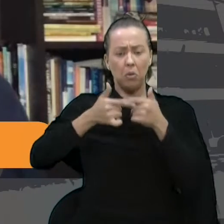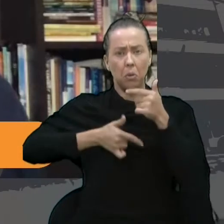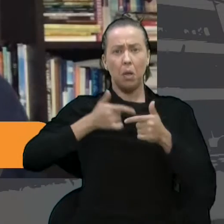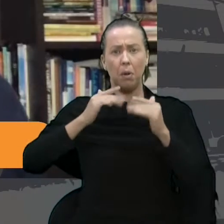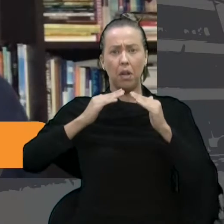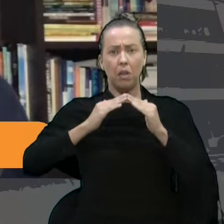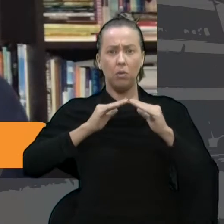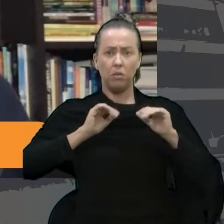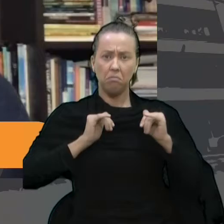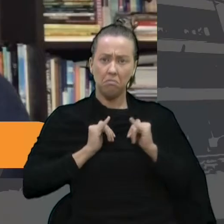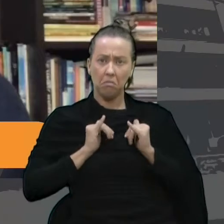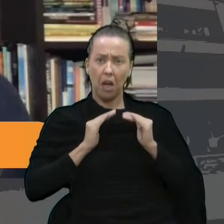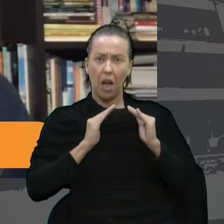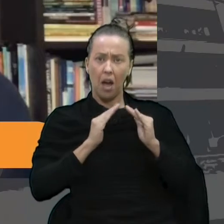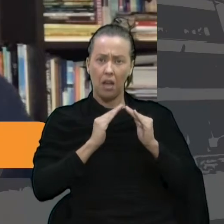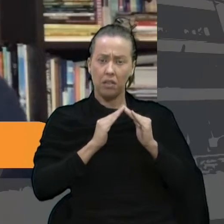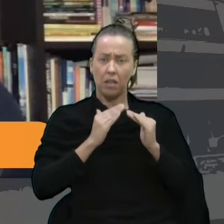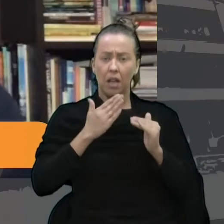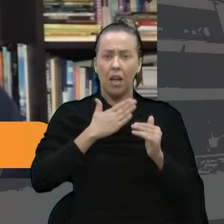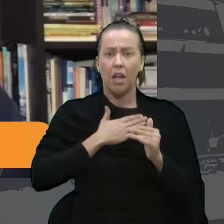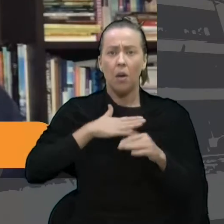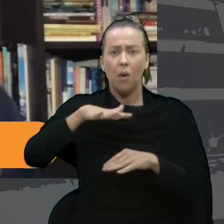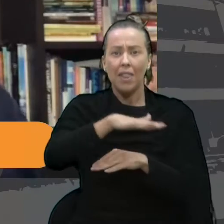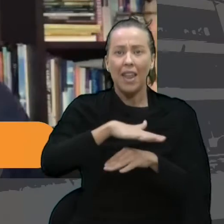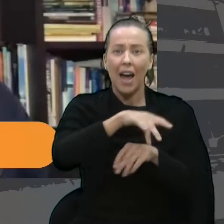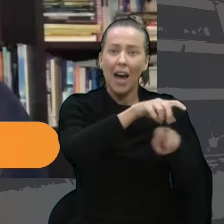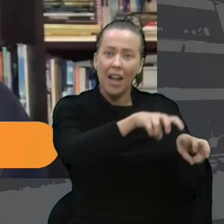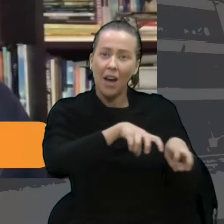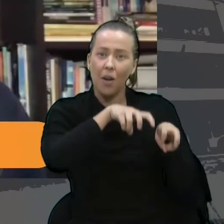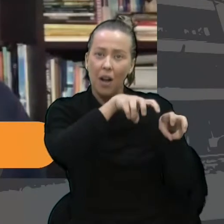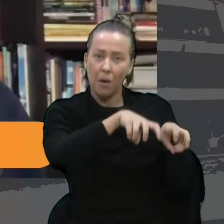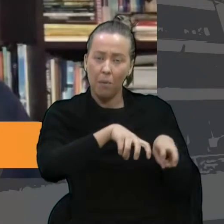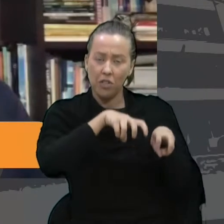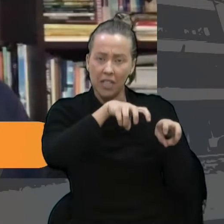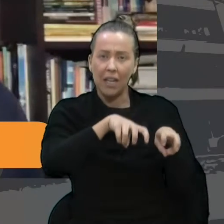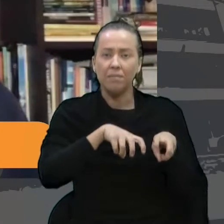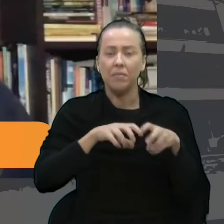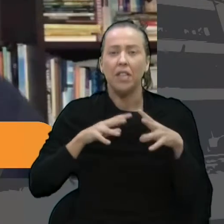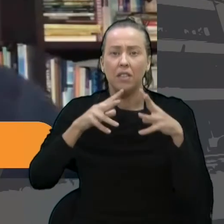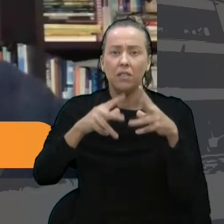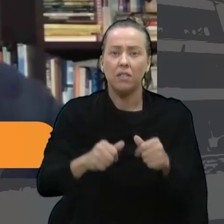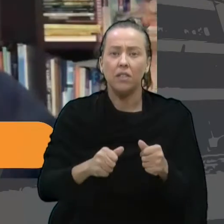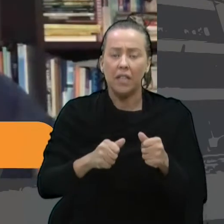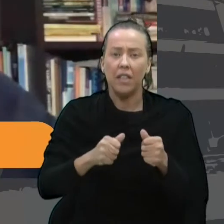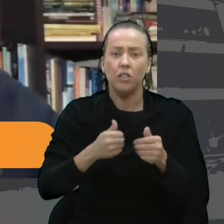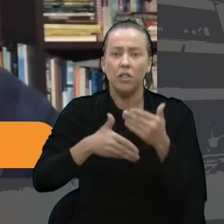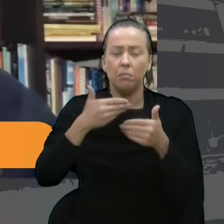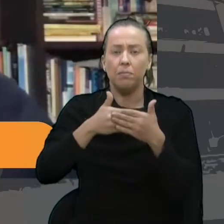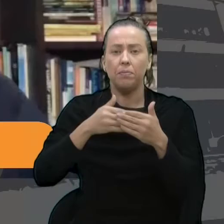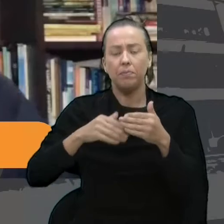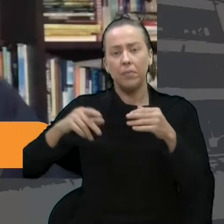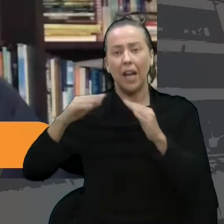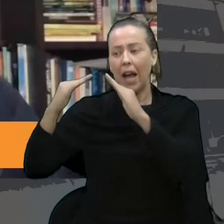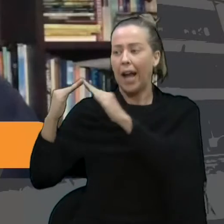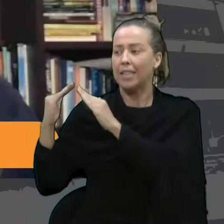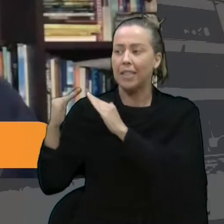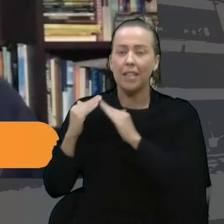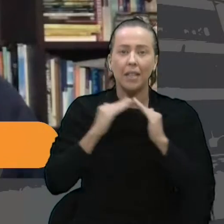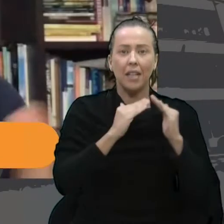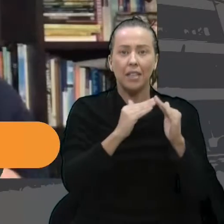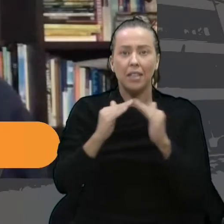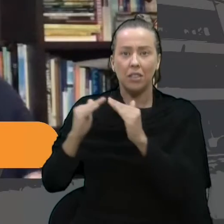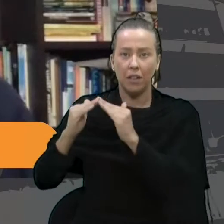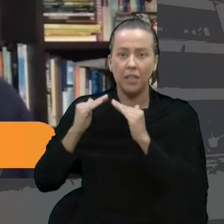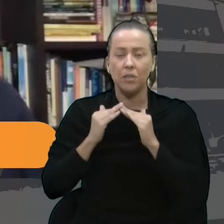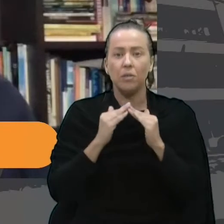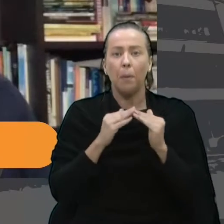casa, né? Eu moro na área rural, tem mais esse detalhe, né? Eu não tenho vizinho em cima, embaixo, do lado, para fazer barulho. O